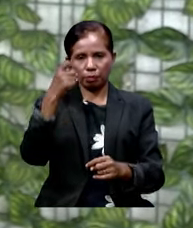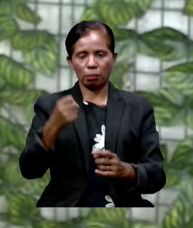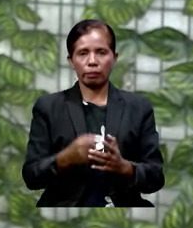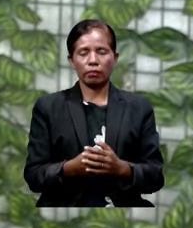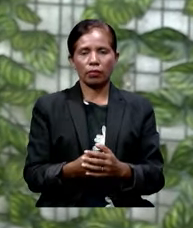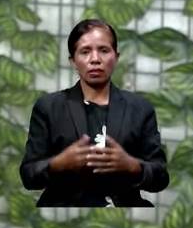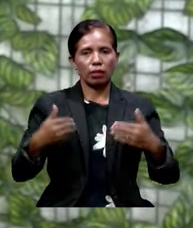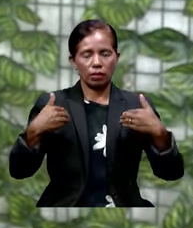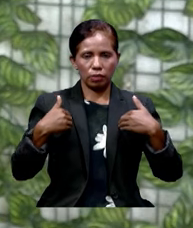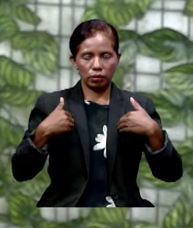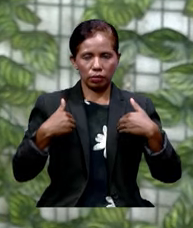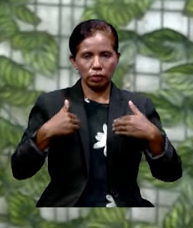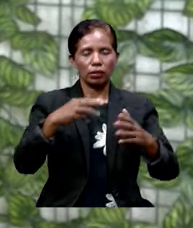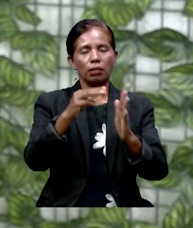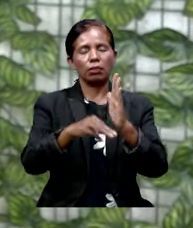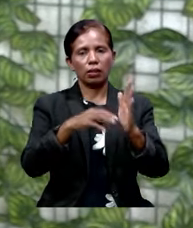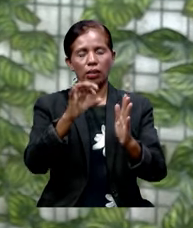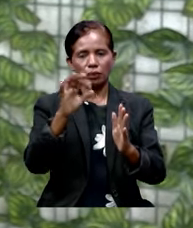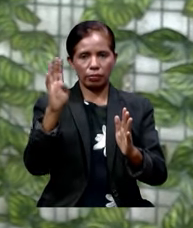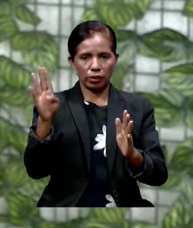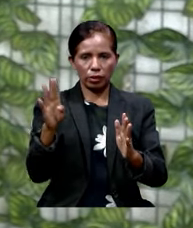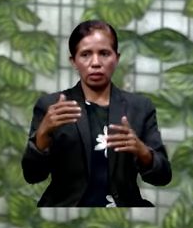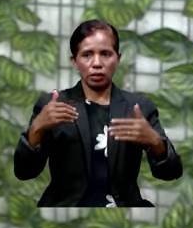também, e a mídia social, e a